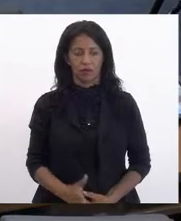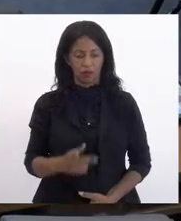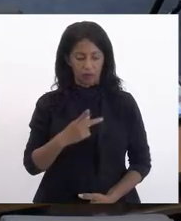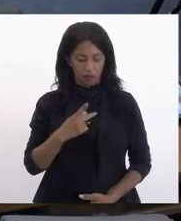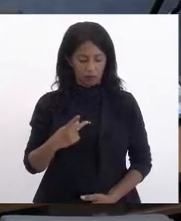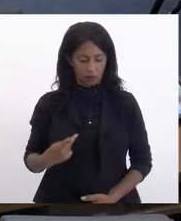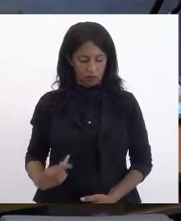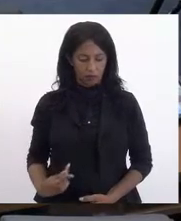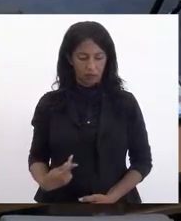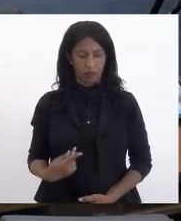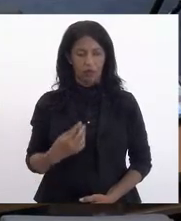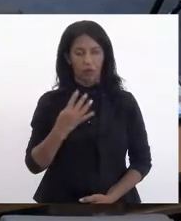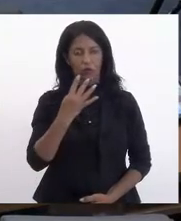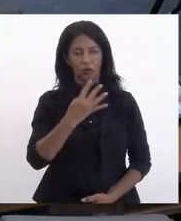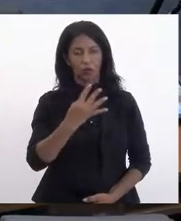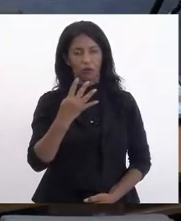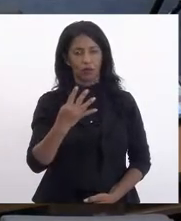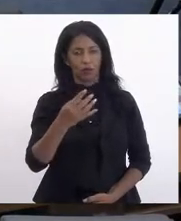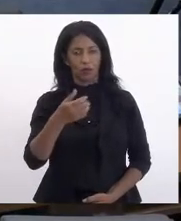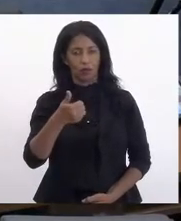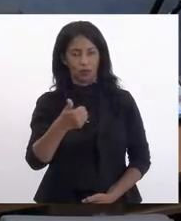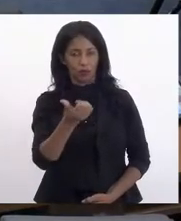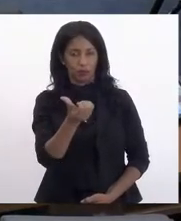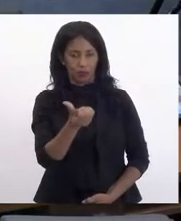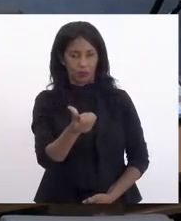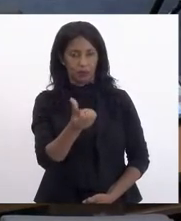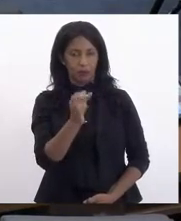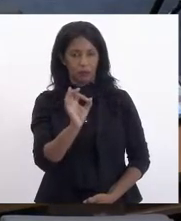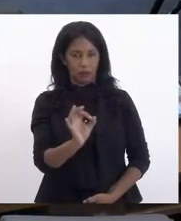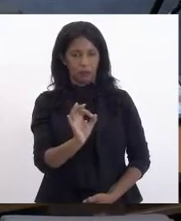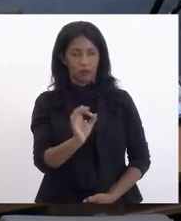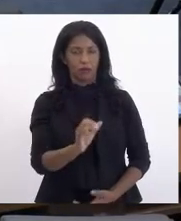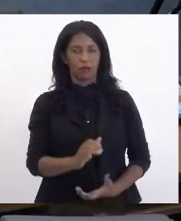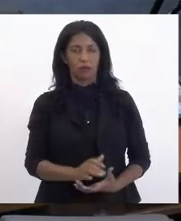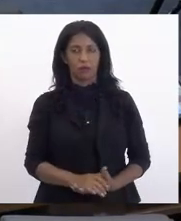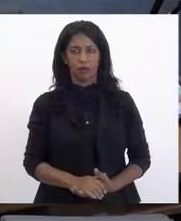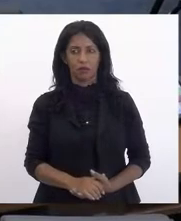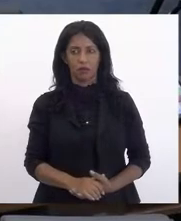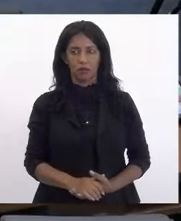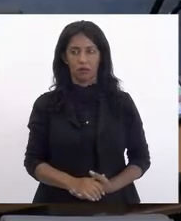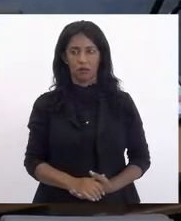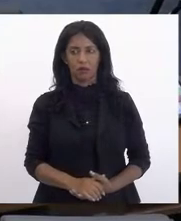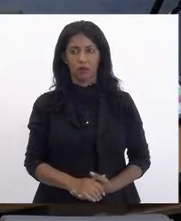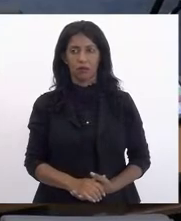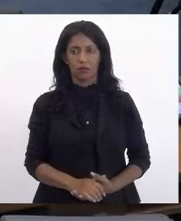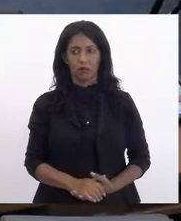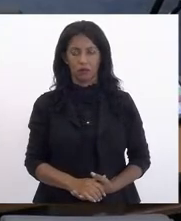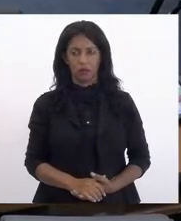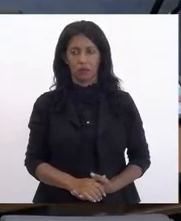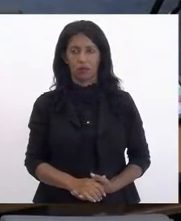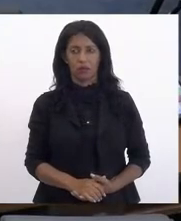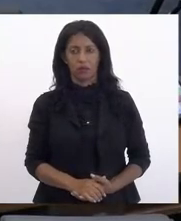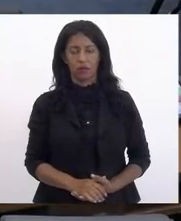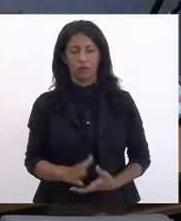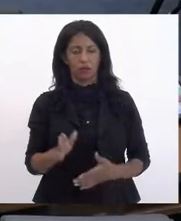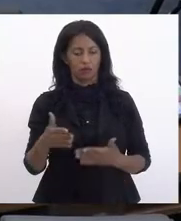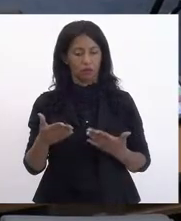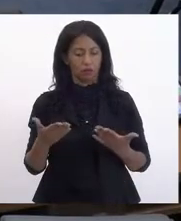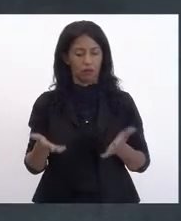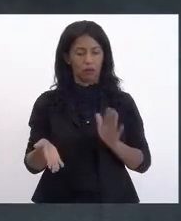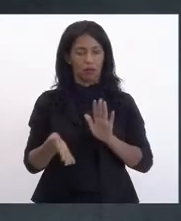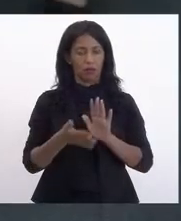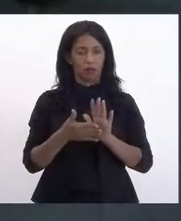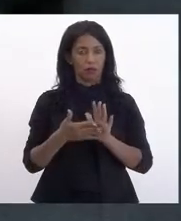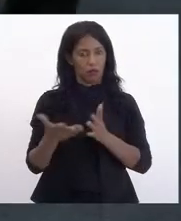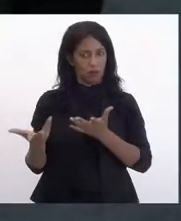Presidenta, é bem o 4416, né? Exatamente. Autorizo. Não? Isso, 4416. Né? Então, o